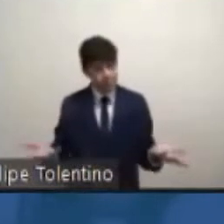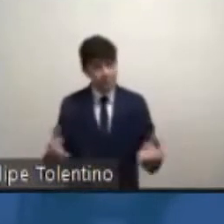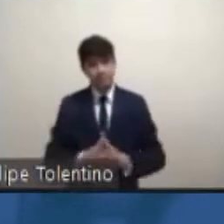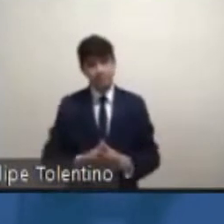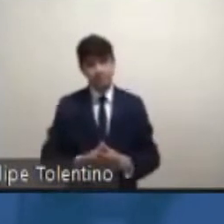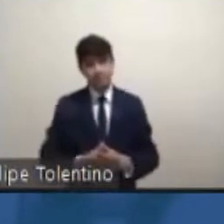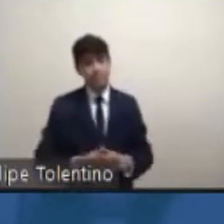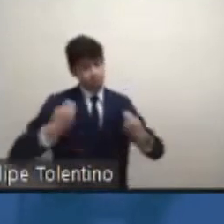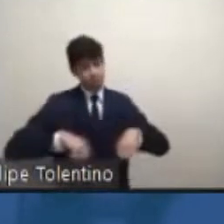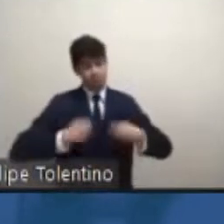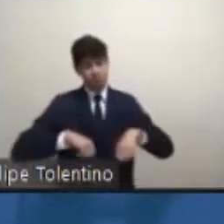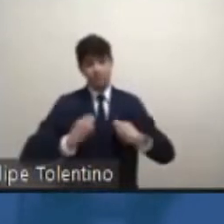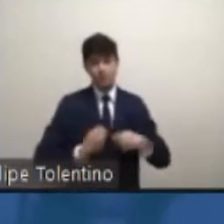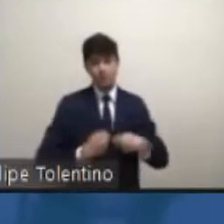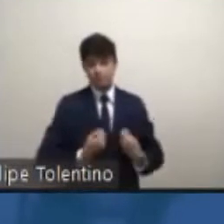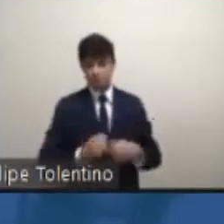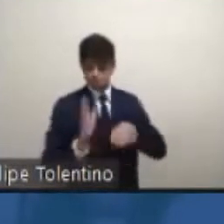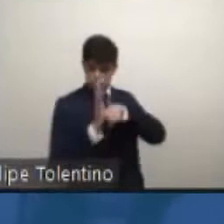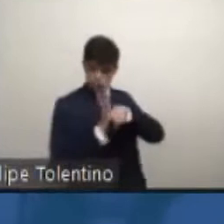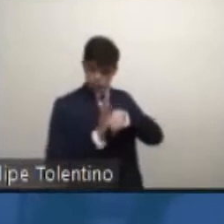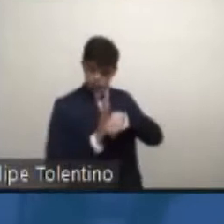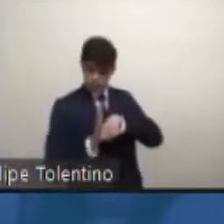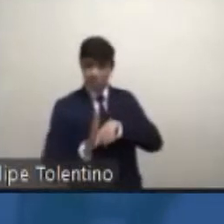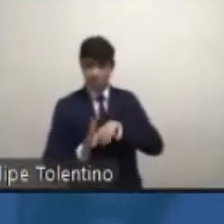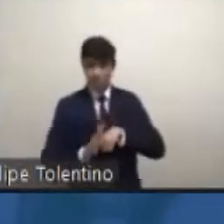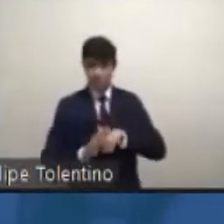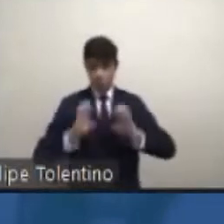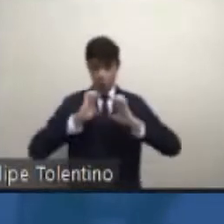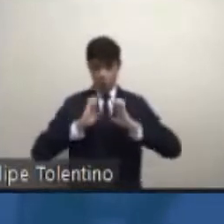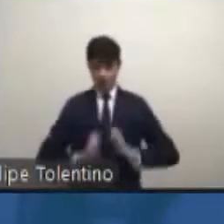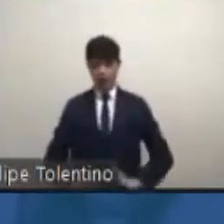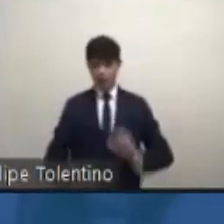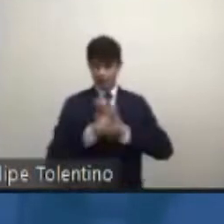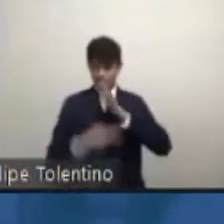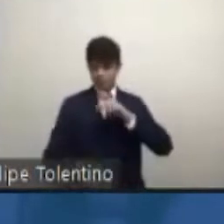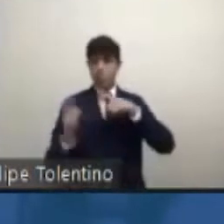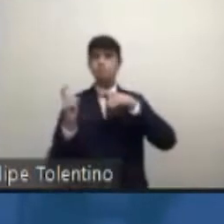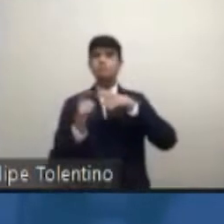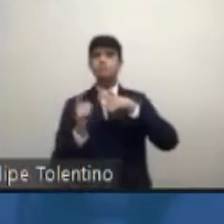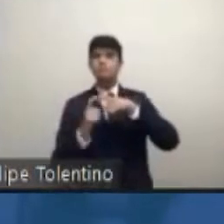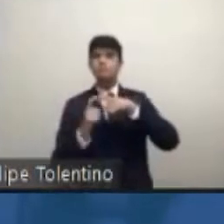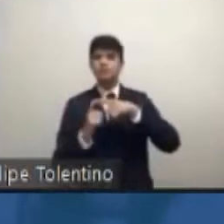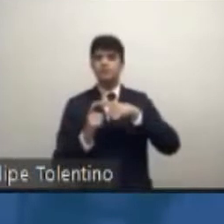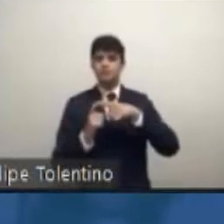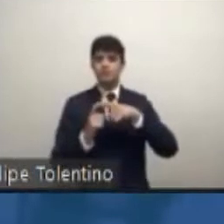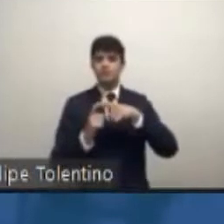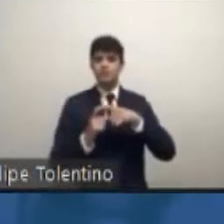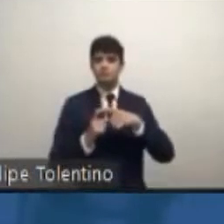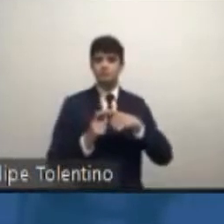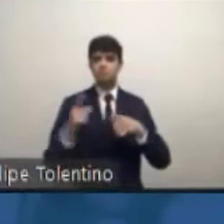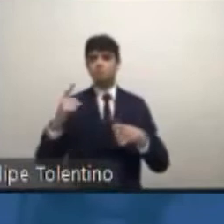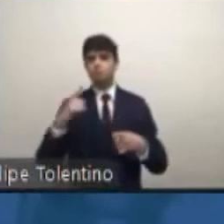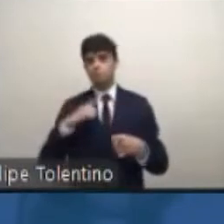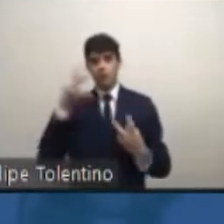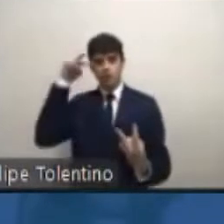tem que ser revisto, porque no próprio Código de Ética Médica nós temos aí um desses princípios fundamentais, e esse do inciso 16